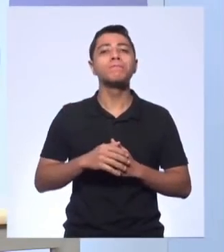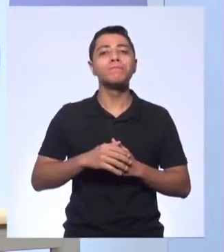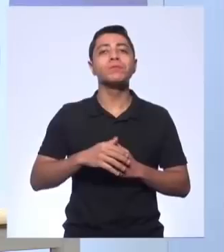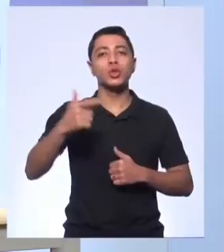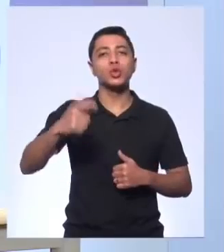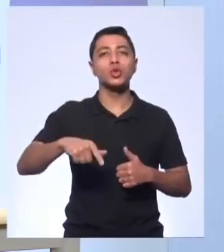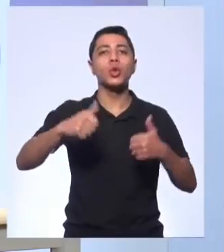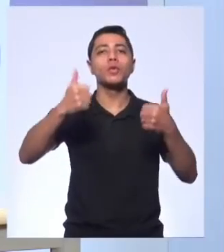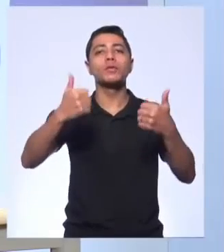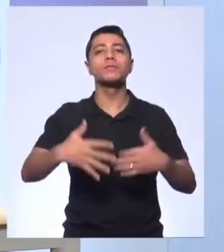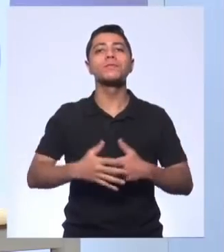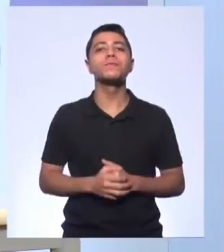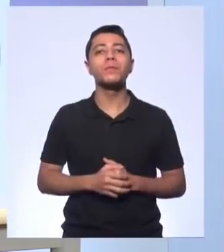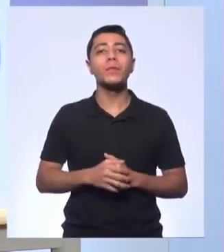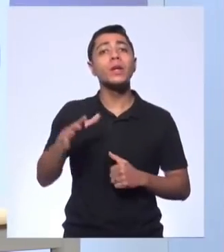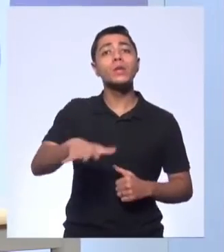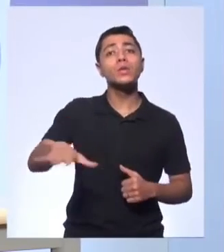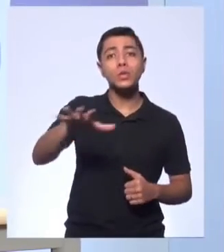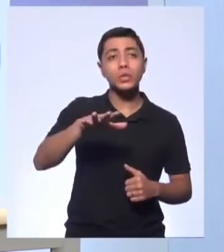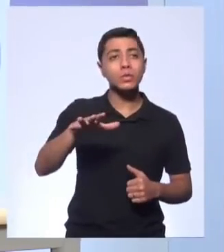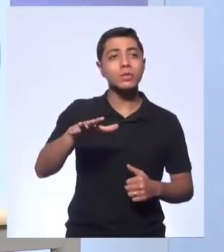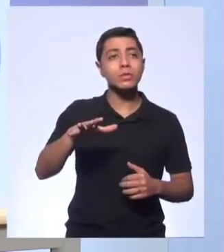diferenciados que uma pessoa causa